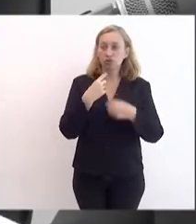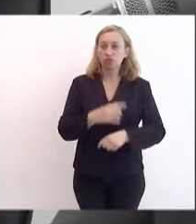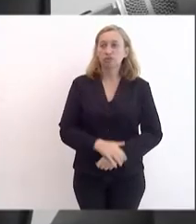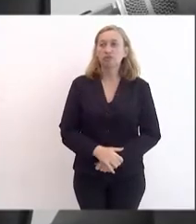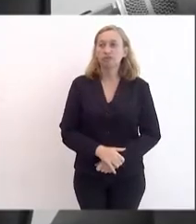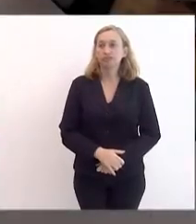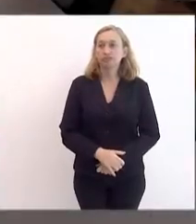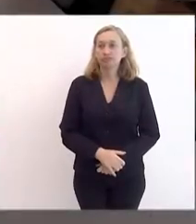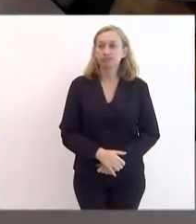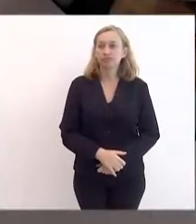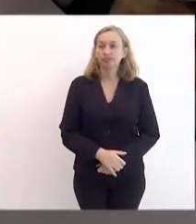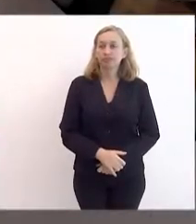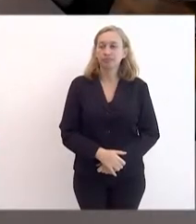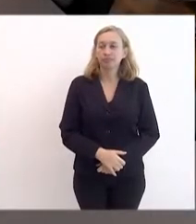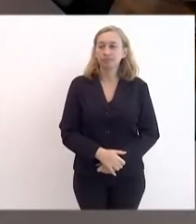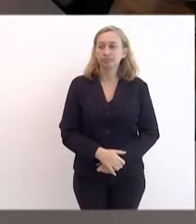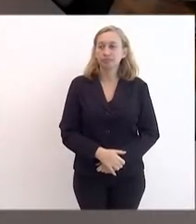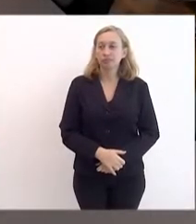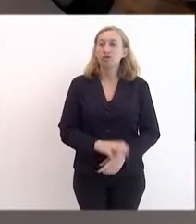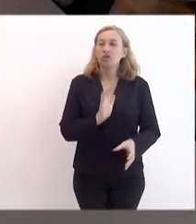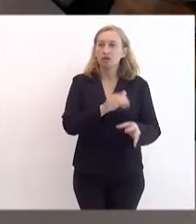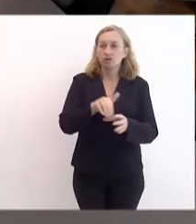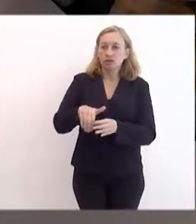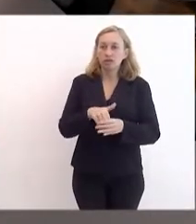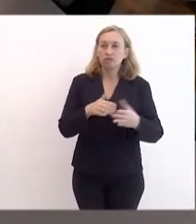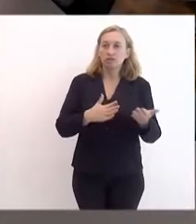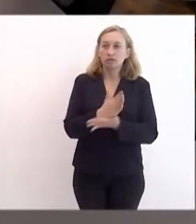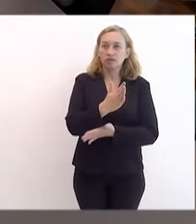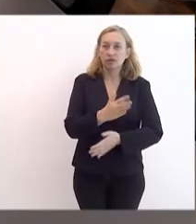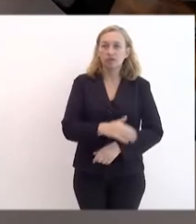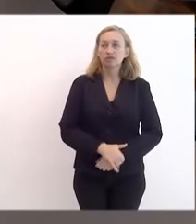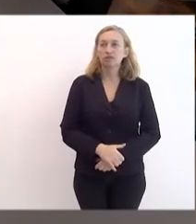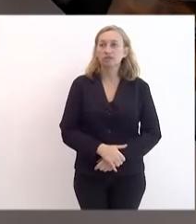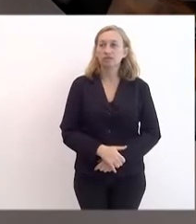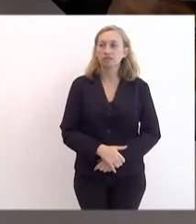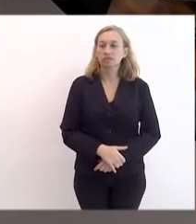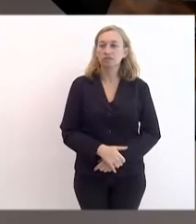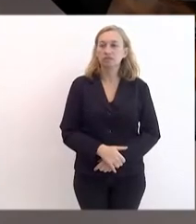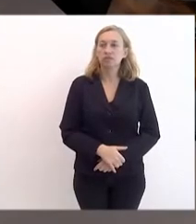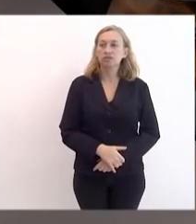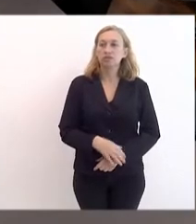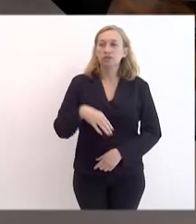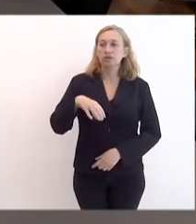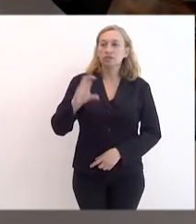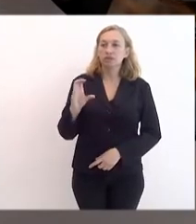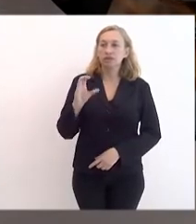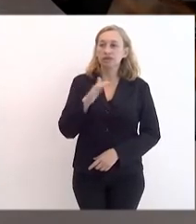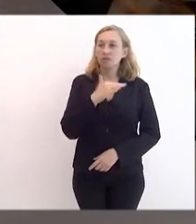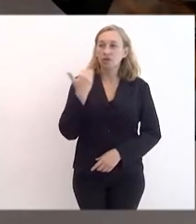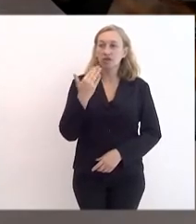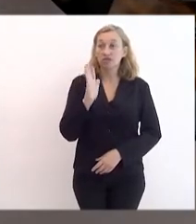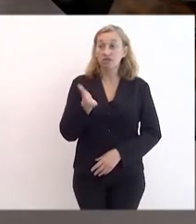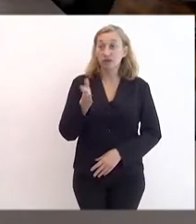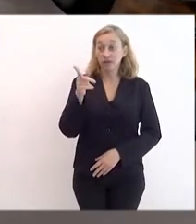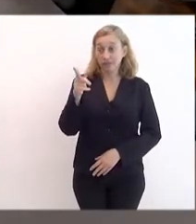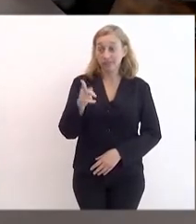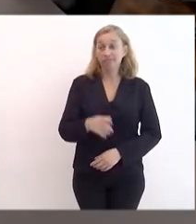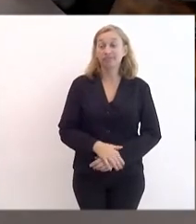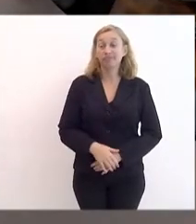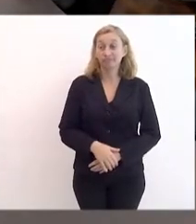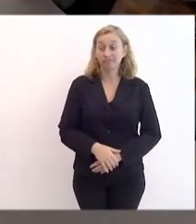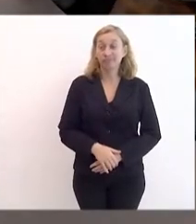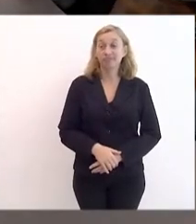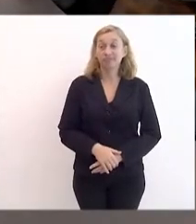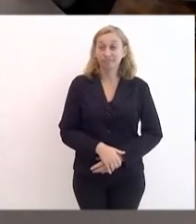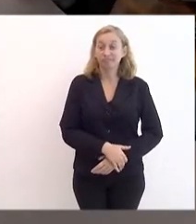Schmidt. Em discussão e em votação, aprovado. O Mink está morrendo de ciúme. Acabou para o Mink,